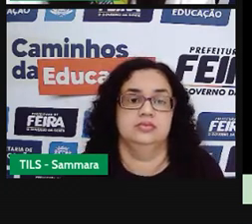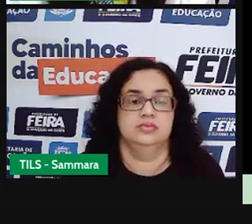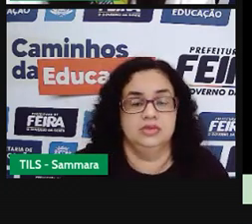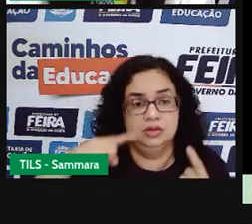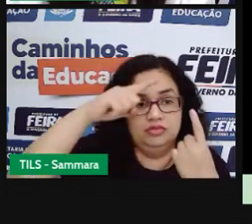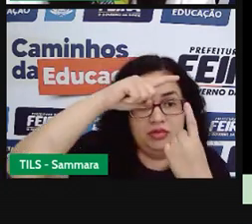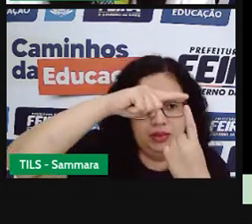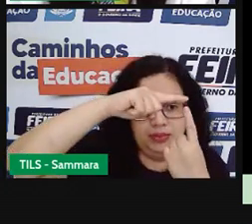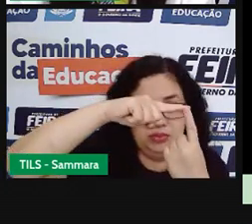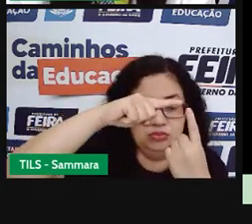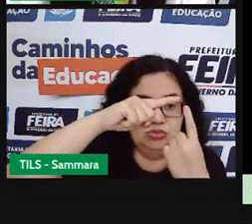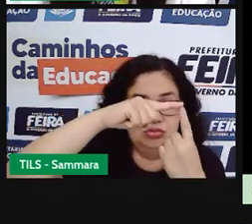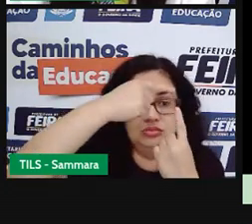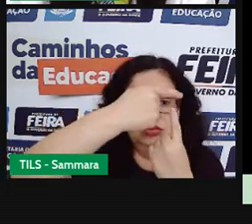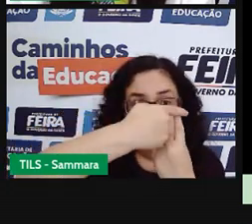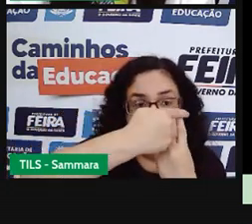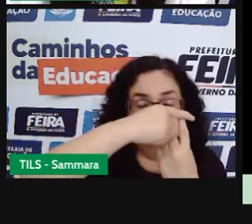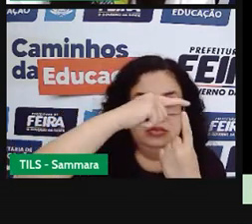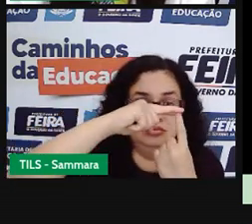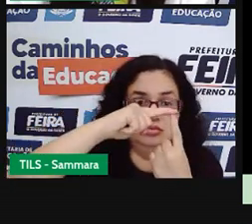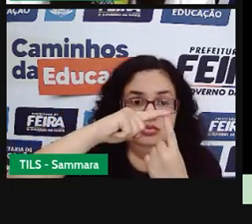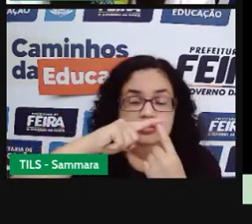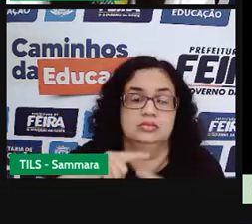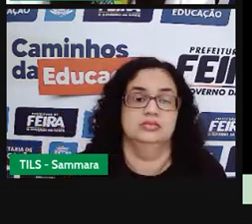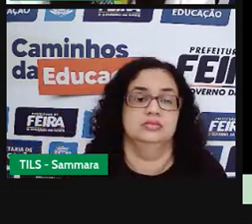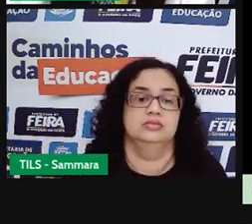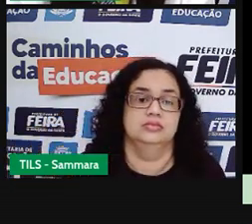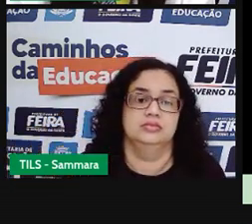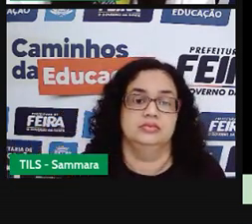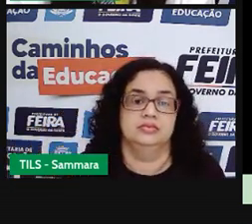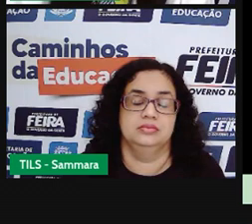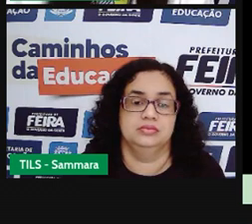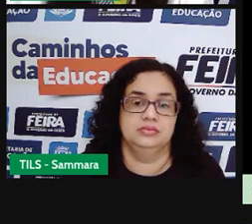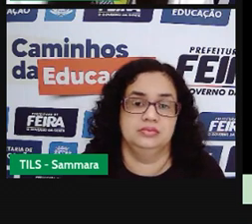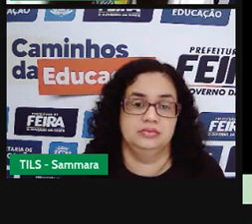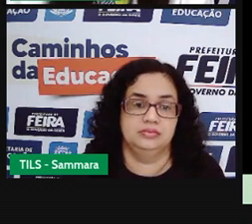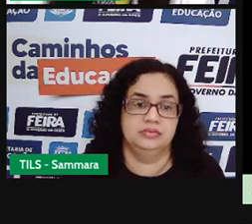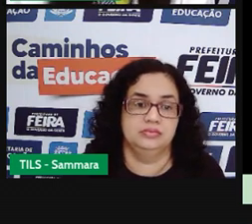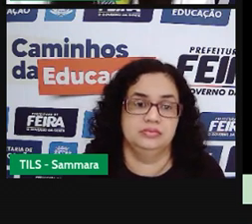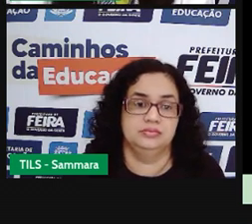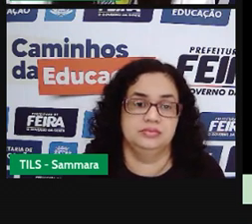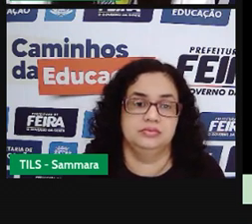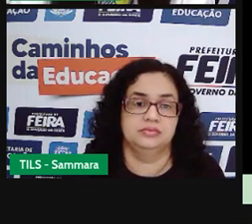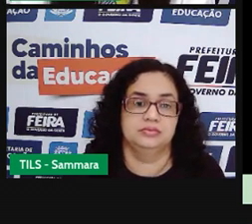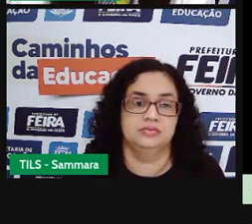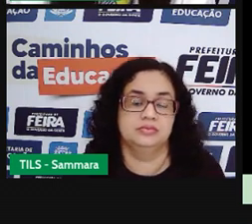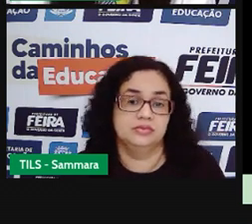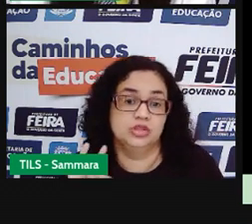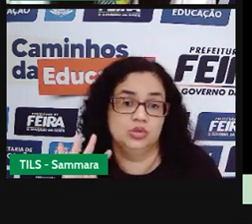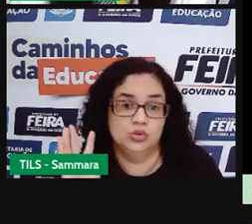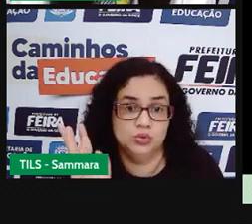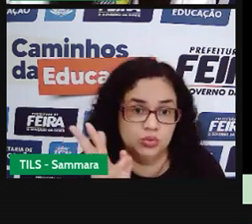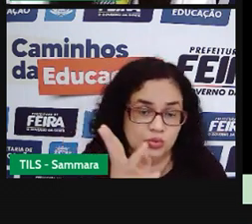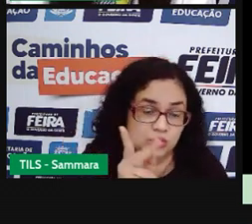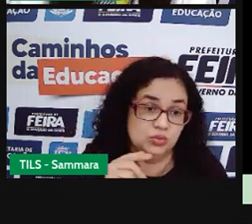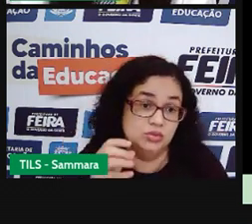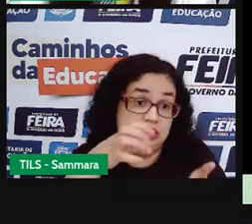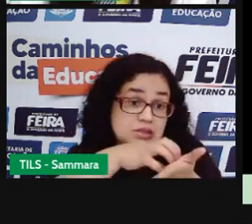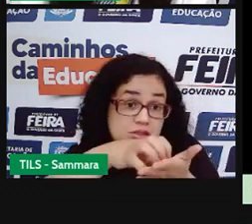formados aí mas não são né E todas as figuras planas para compor essa filhotes passear